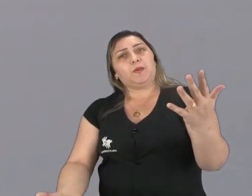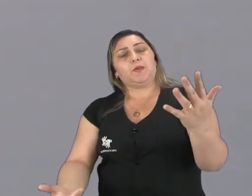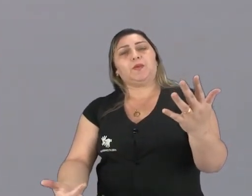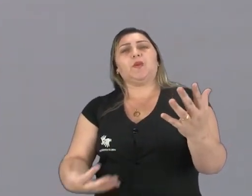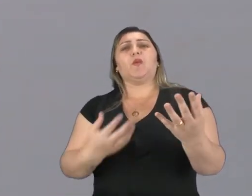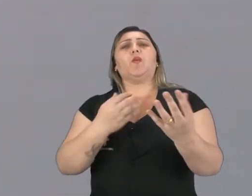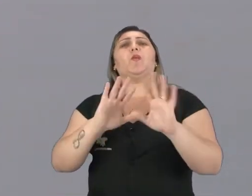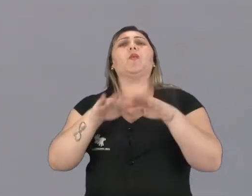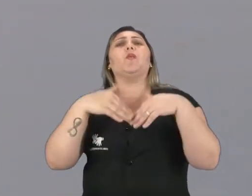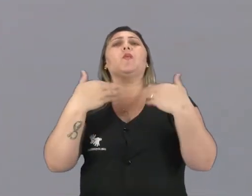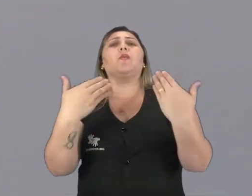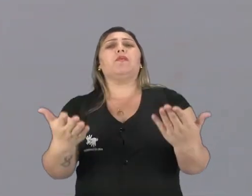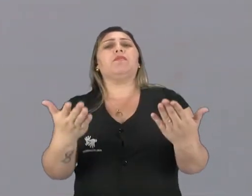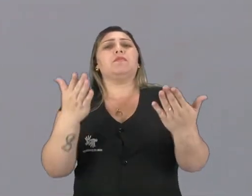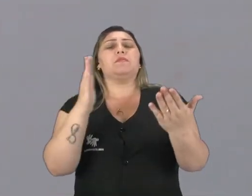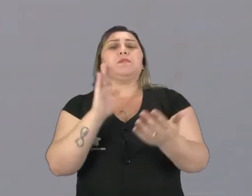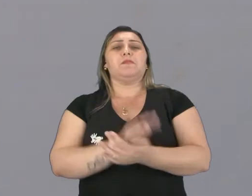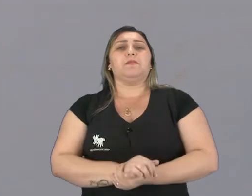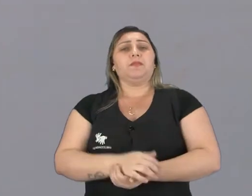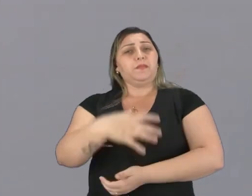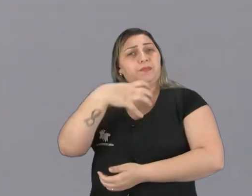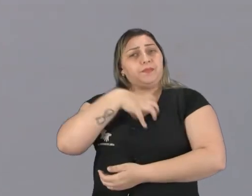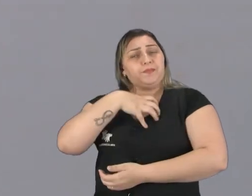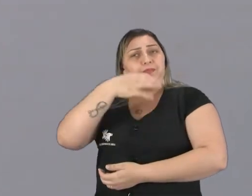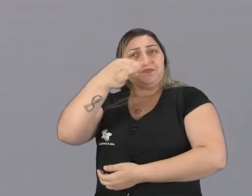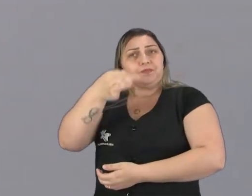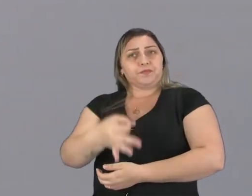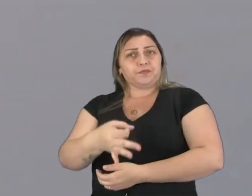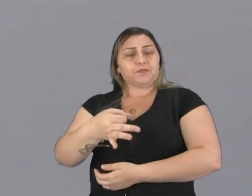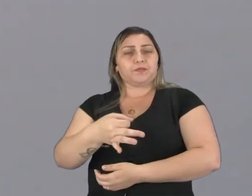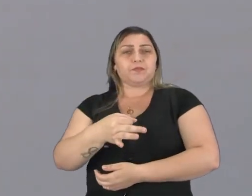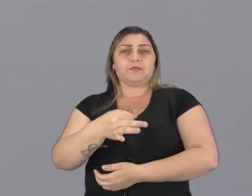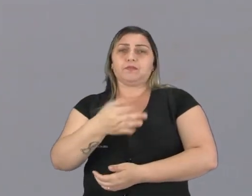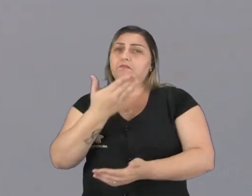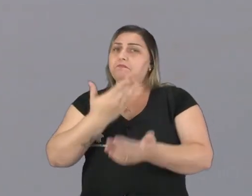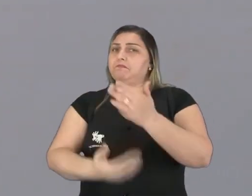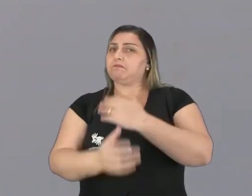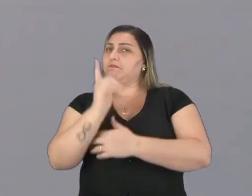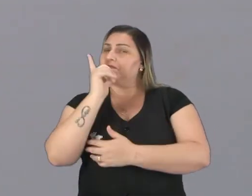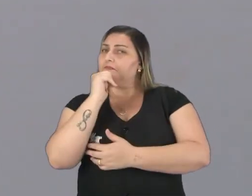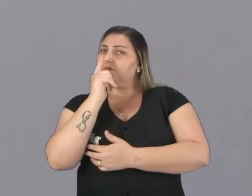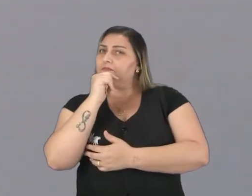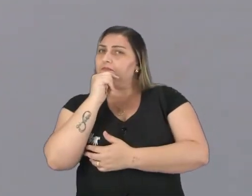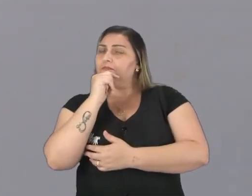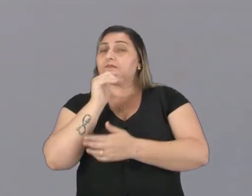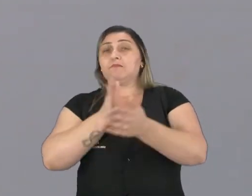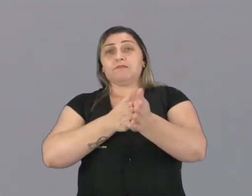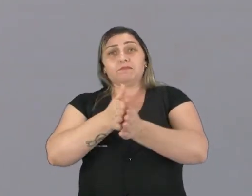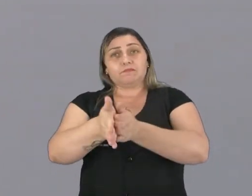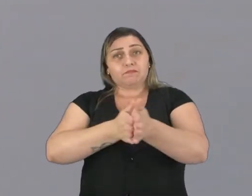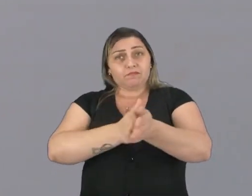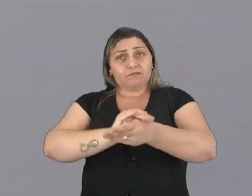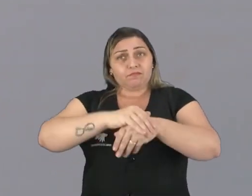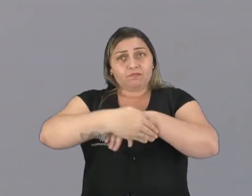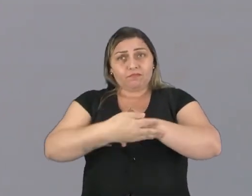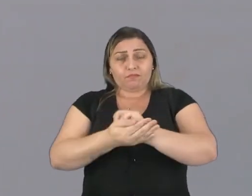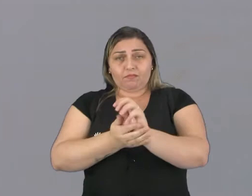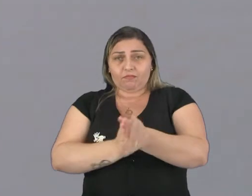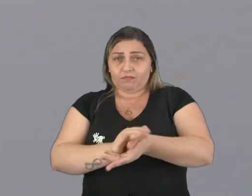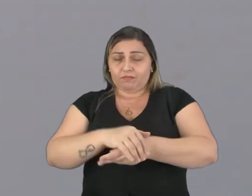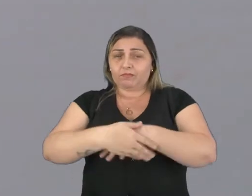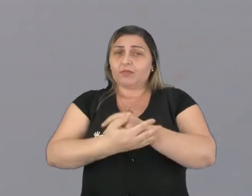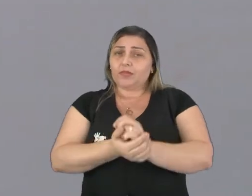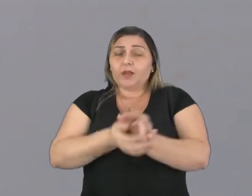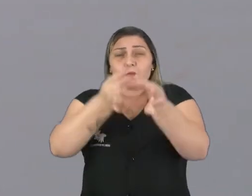desperdiçada. E qual seria, então, a maneira correta para não desperdiçar essa água? Ao lavarmos as nossas mãos?